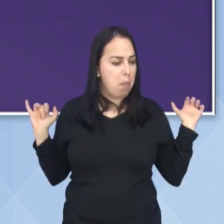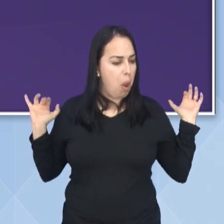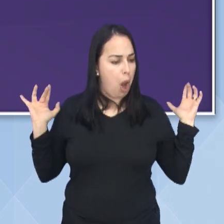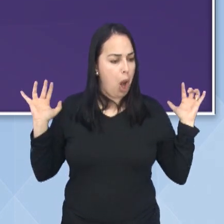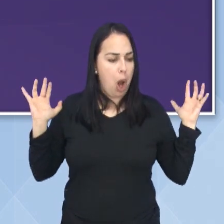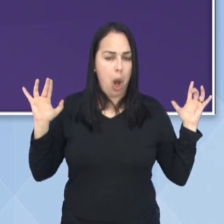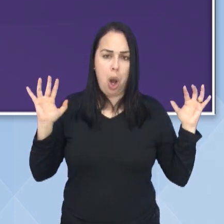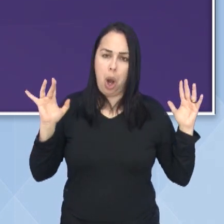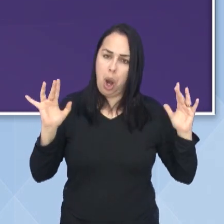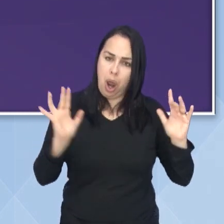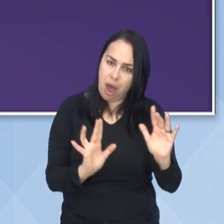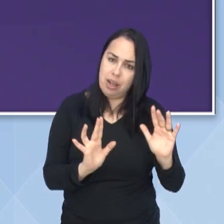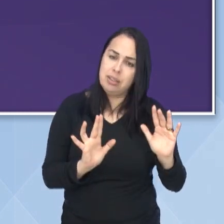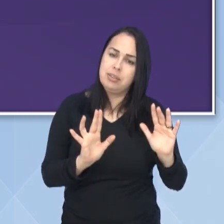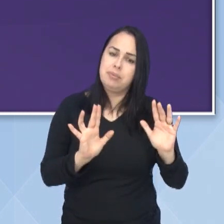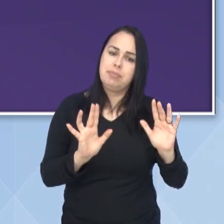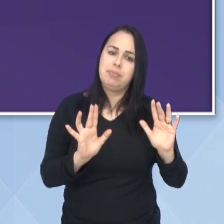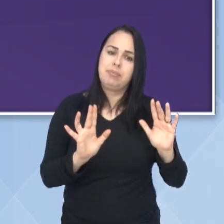noite,